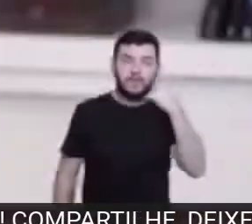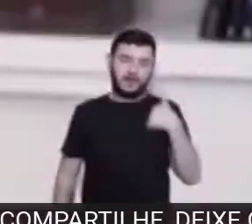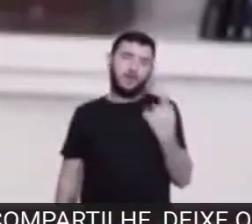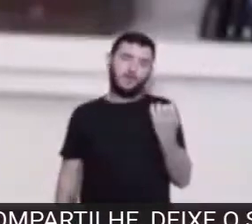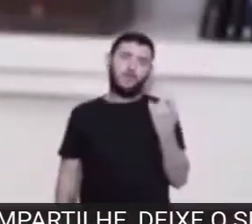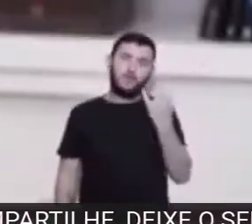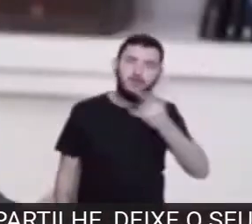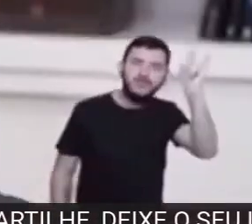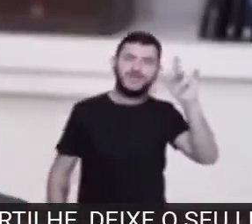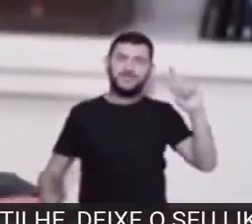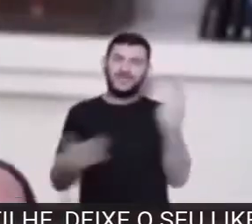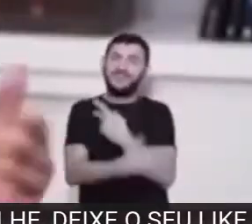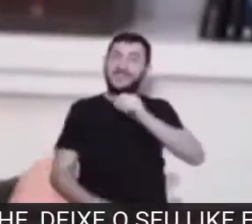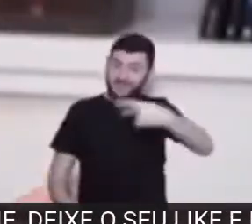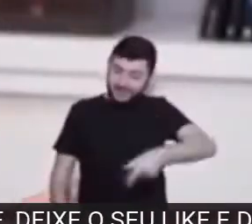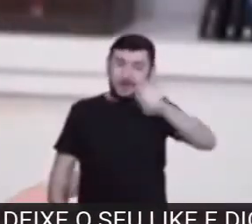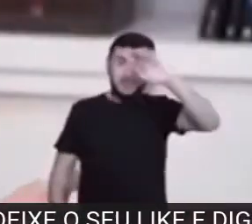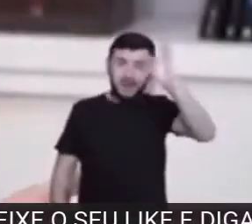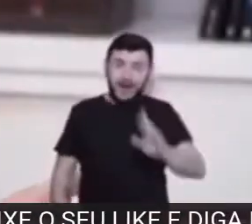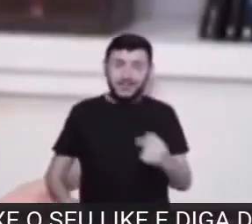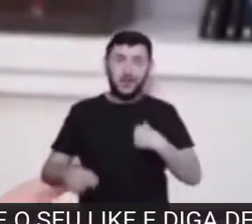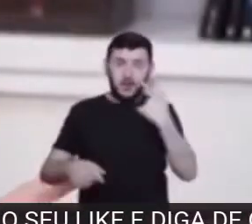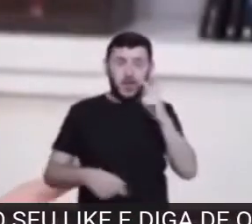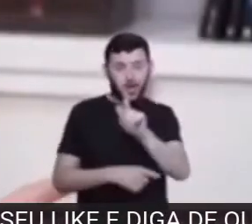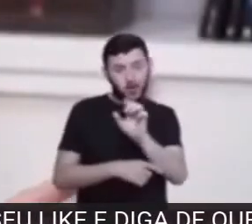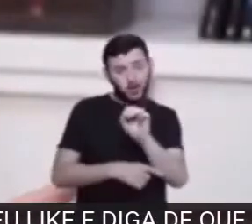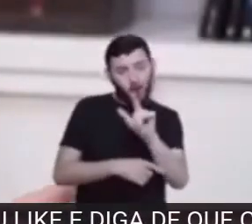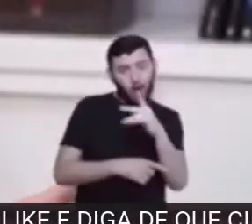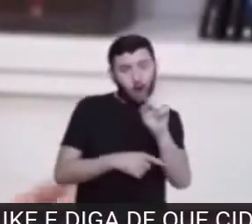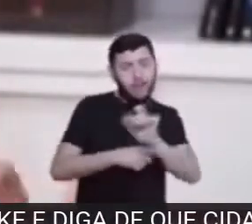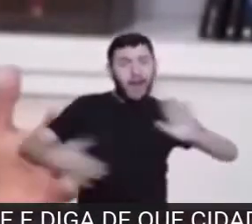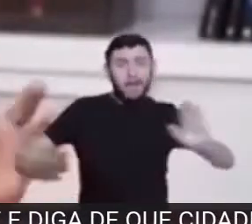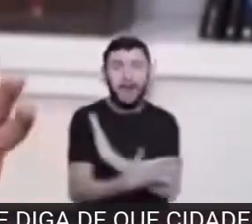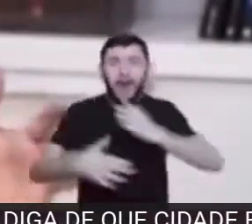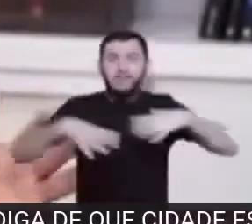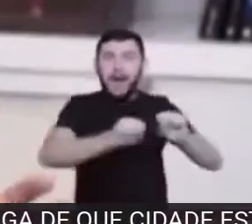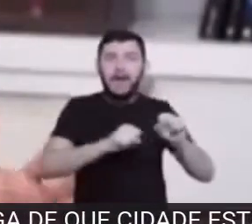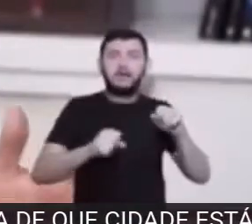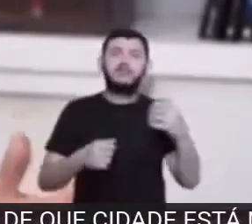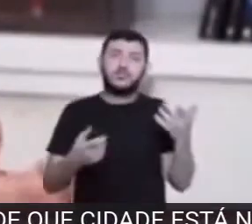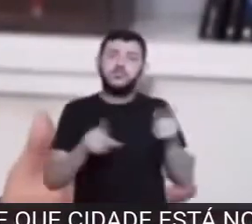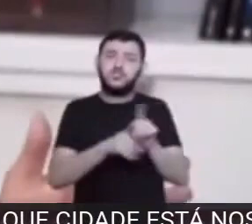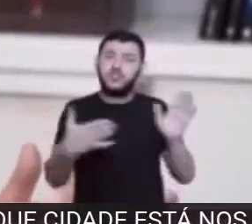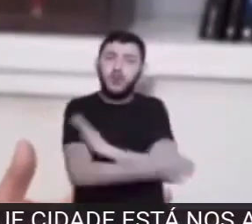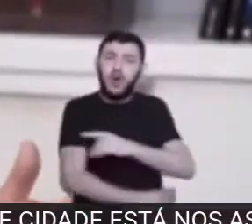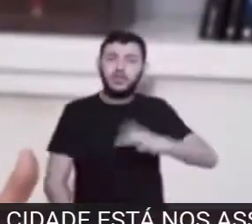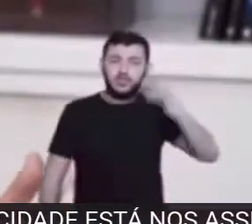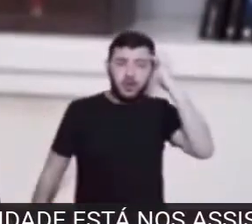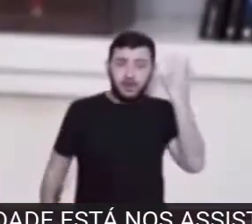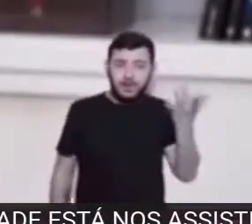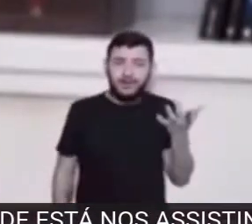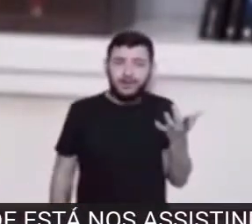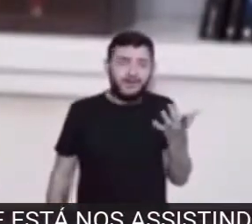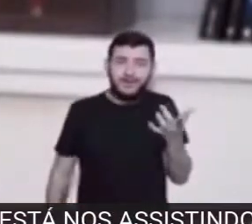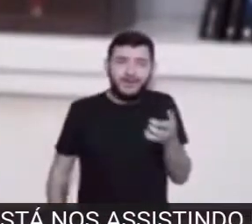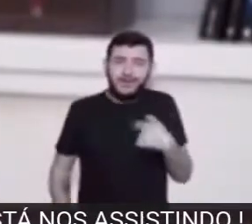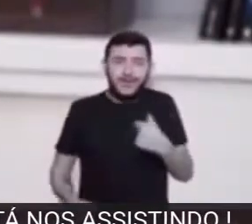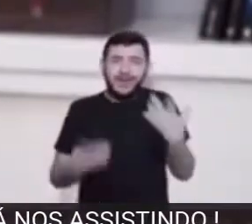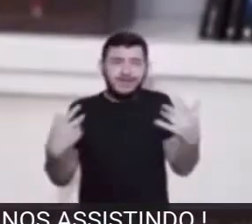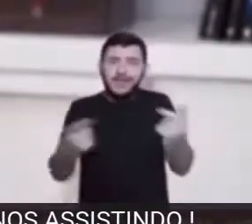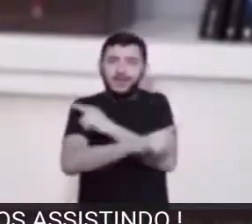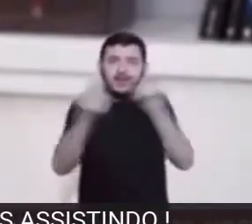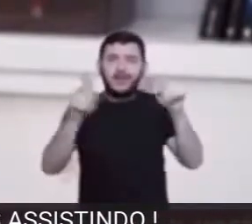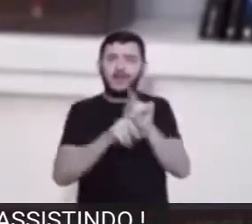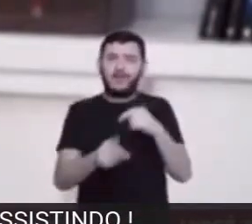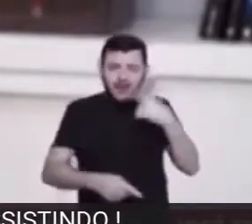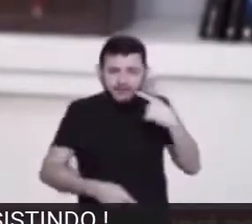E pelo golpe brasileiro e contra todos os avanços que esse país teve. Eles nunca aceitaram os avanços que o Brasil teve. Eu lembro que quando